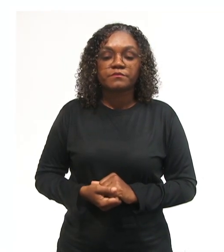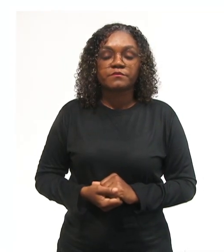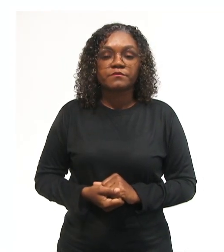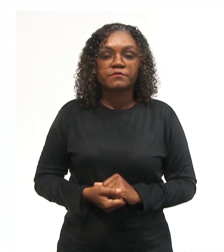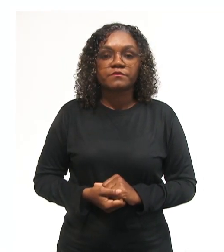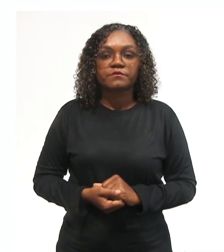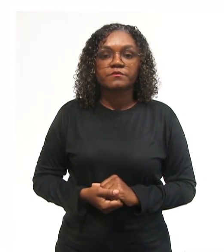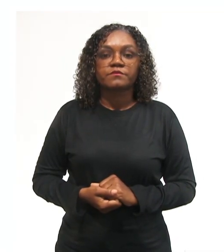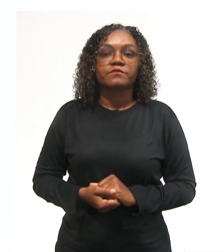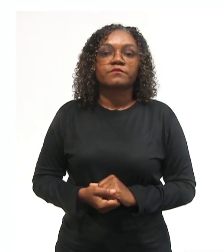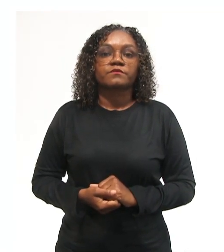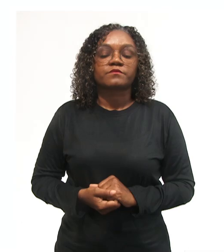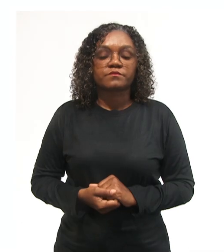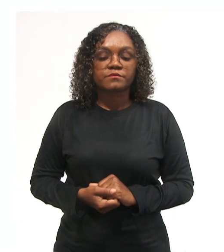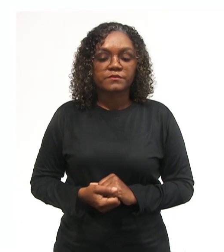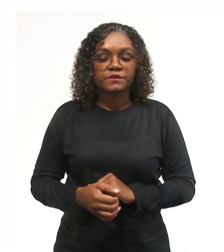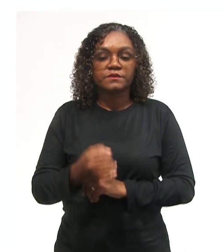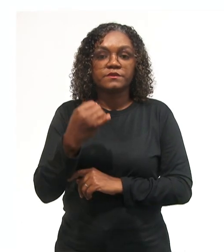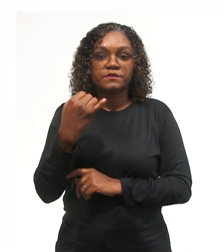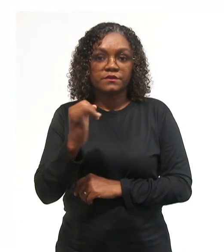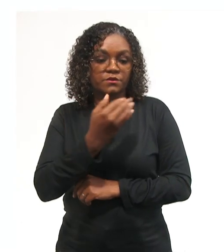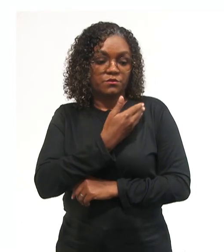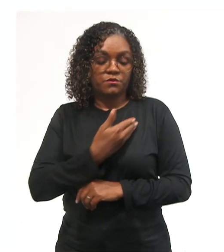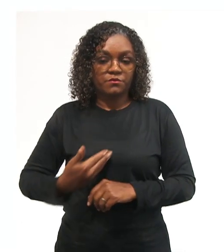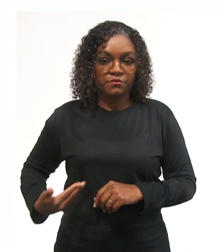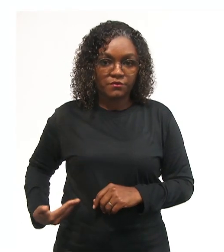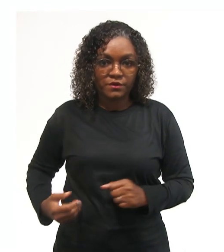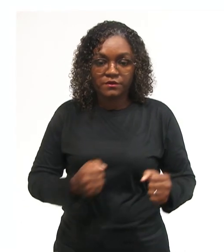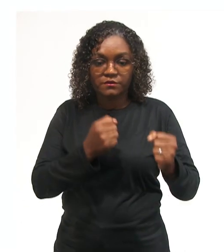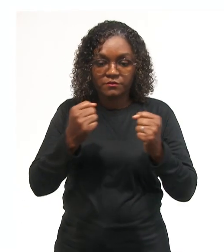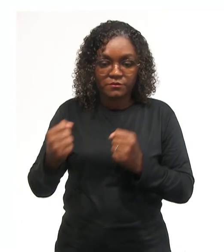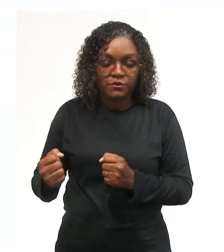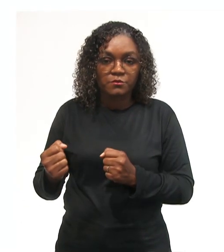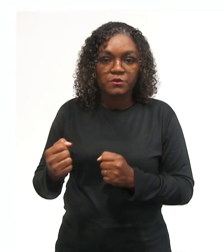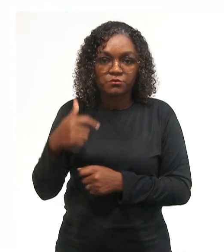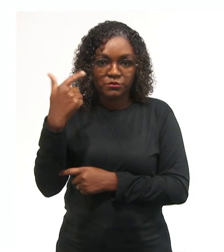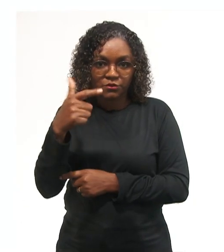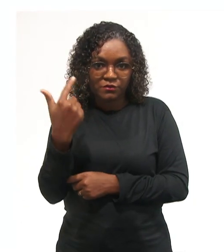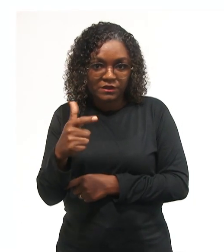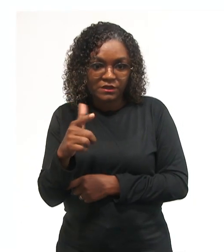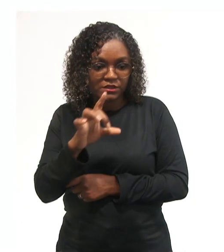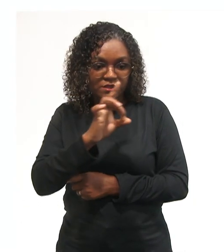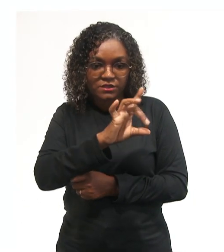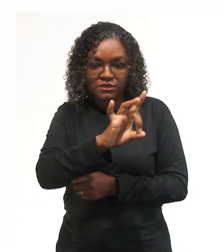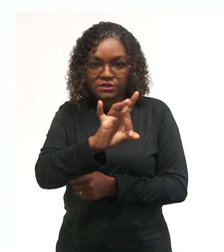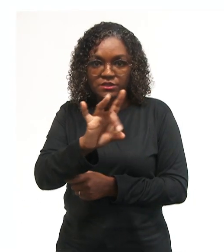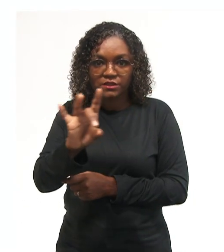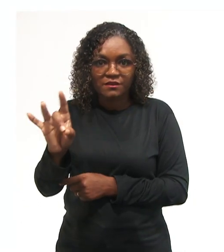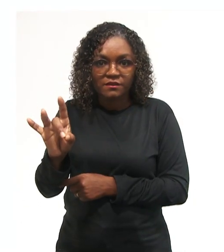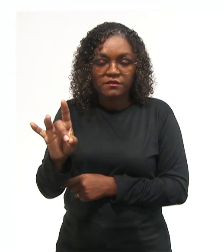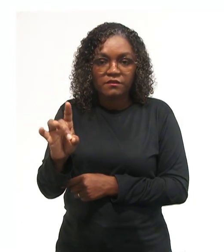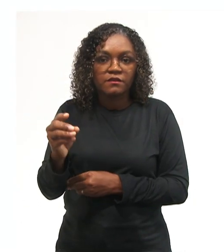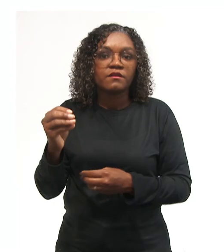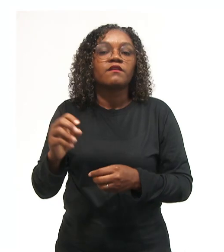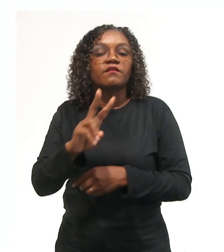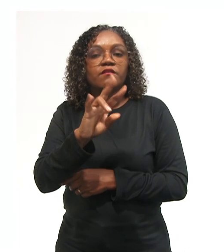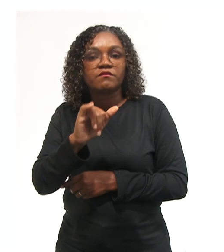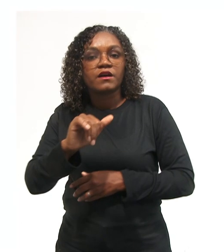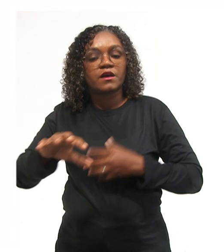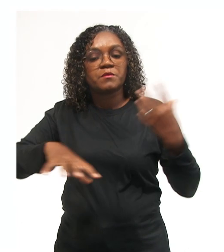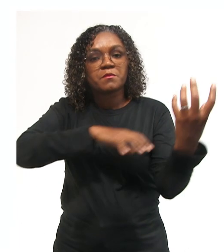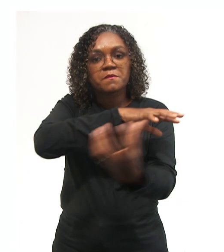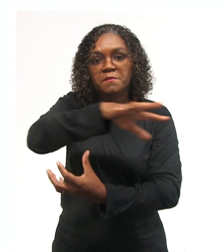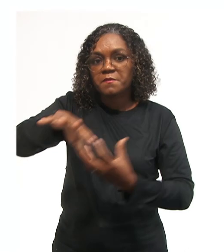uma alternativa sem a existência do governo seria o caos completo, né? Então as pessoas começariam a se atacar e se agredir, tá?